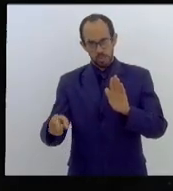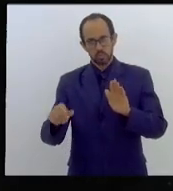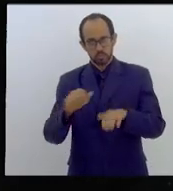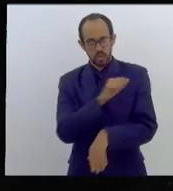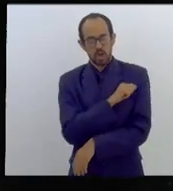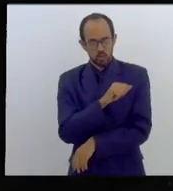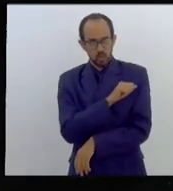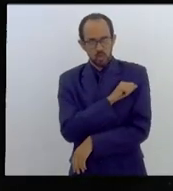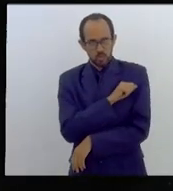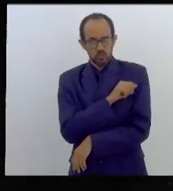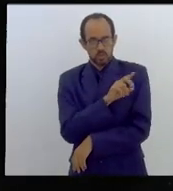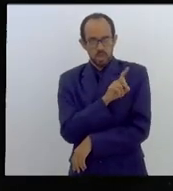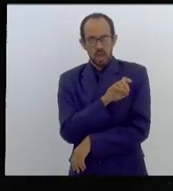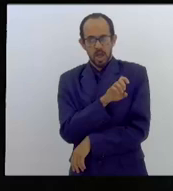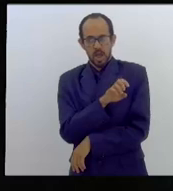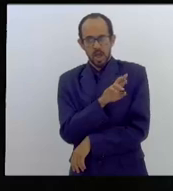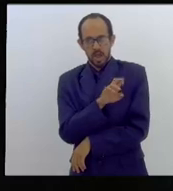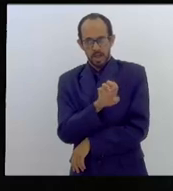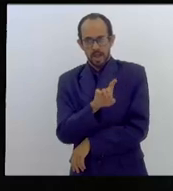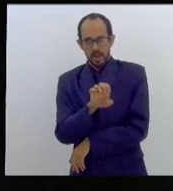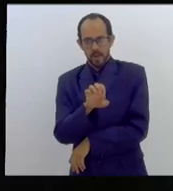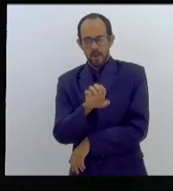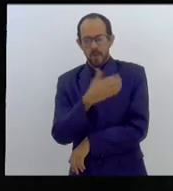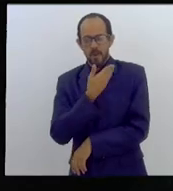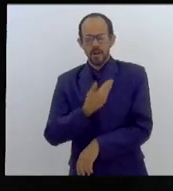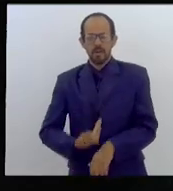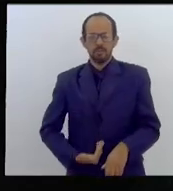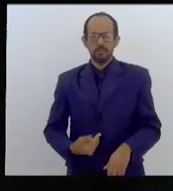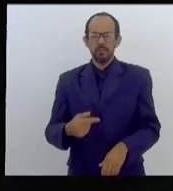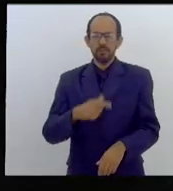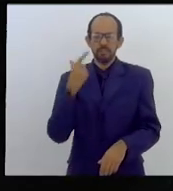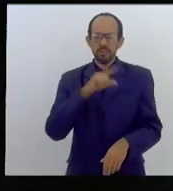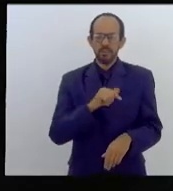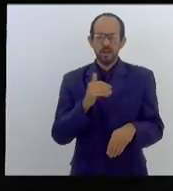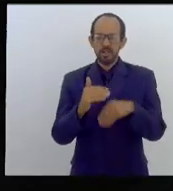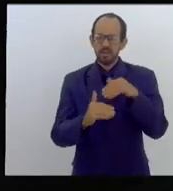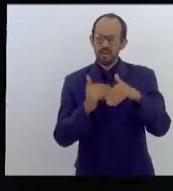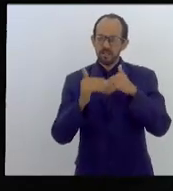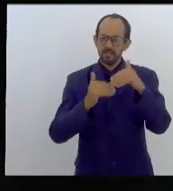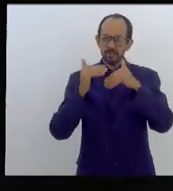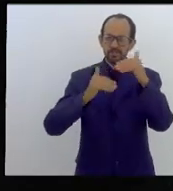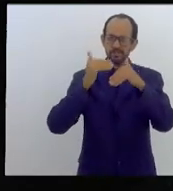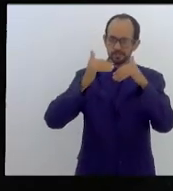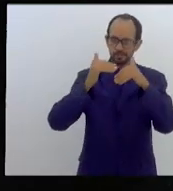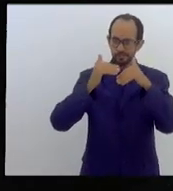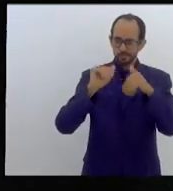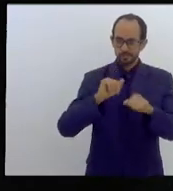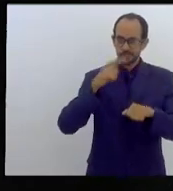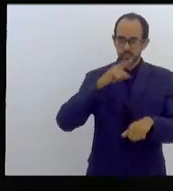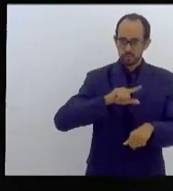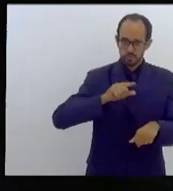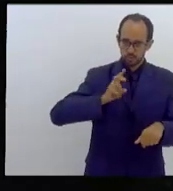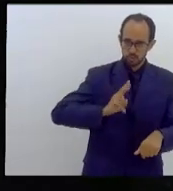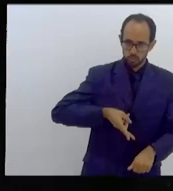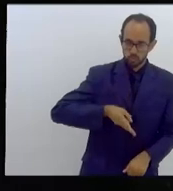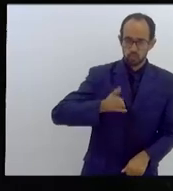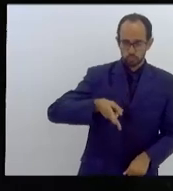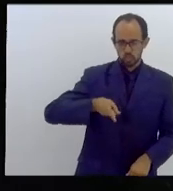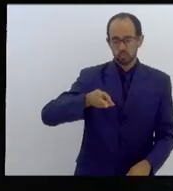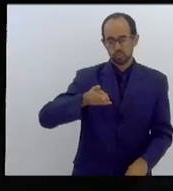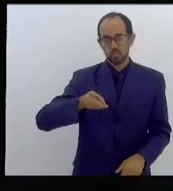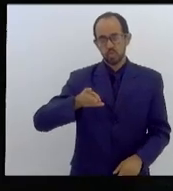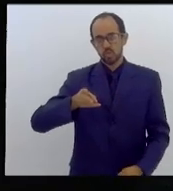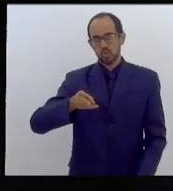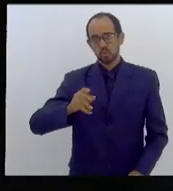rede pública, para fazer com que eles possam, de alguma maneira, né, serem novamente, recuperar